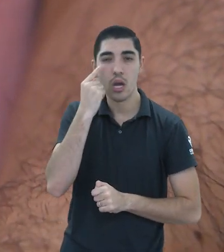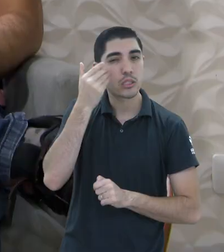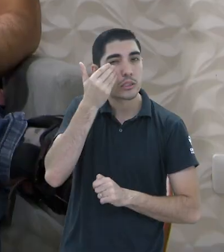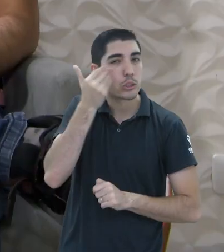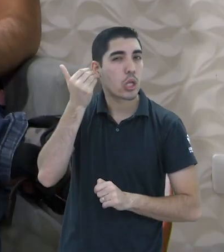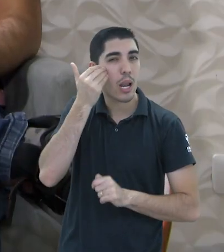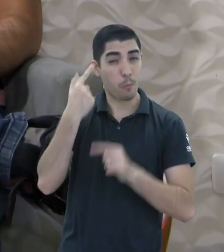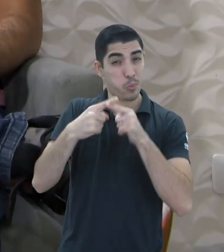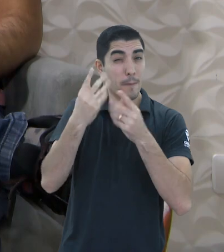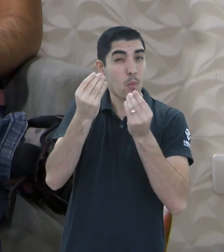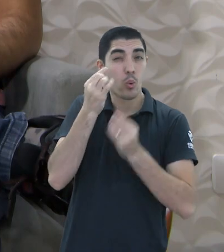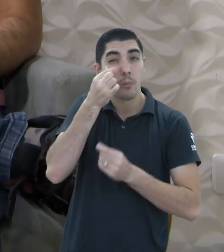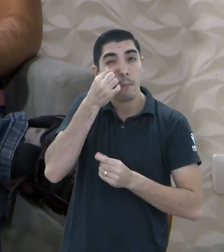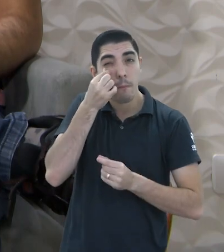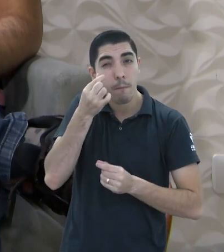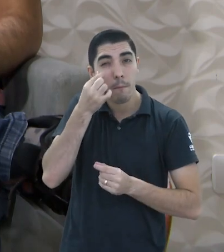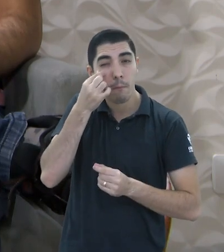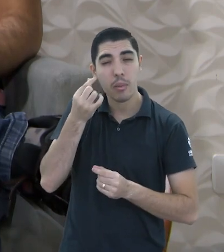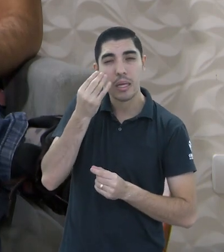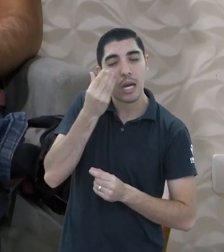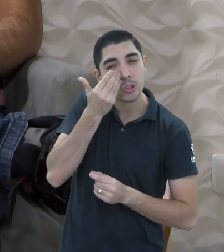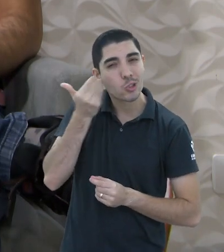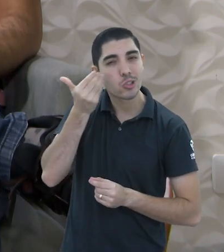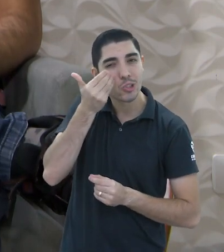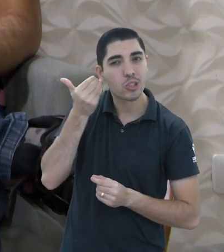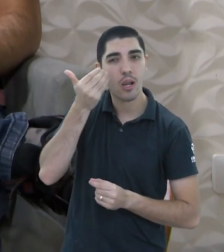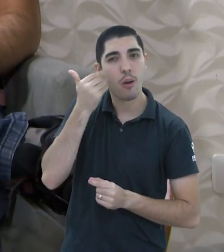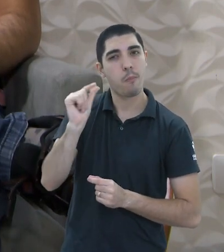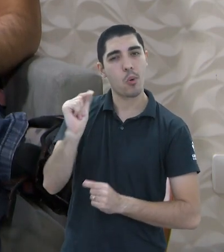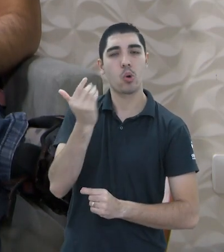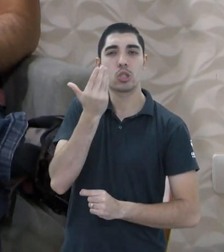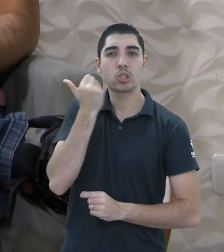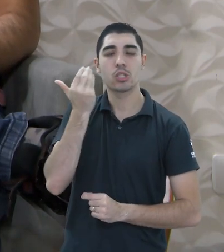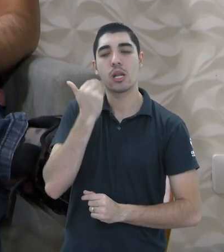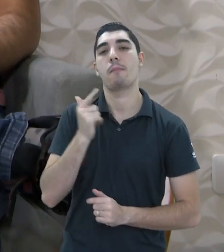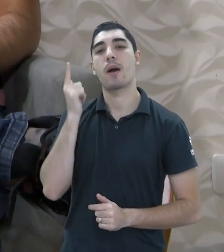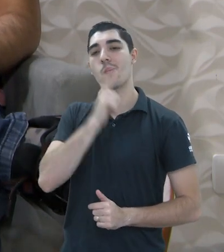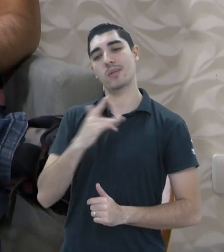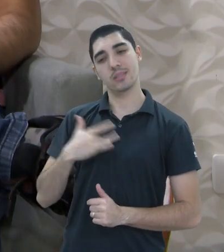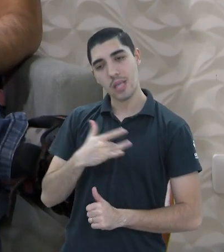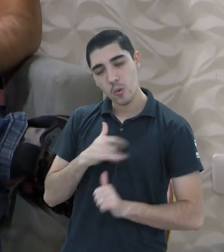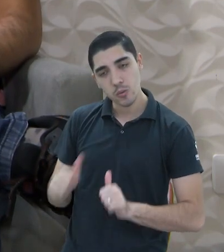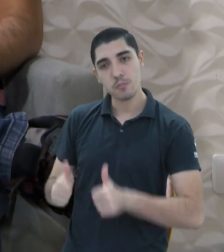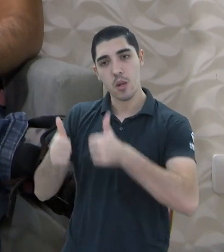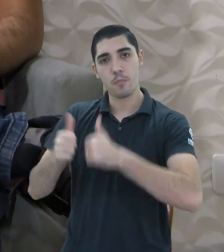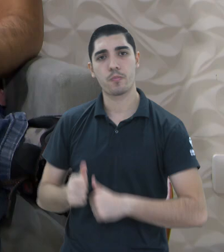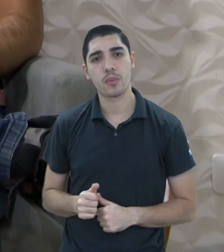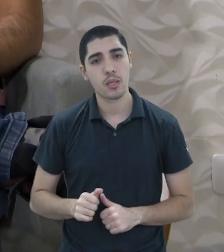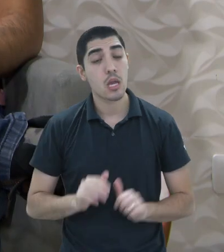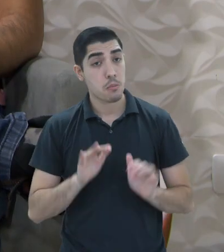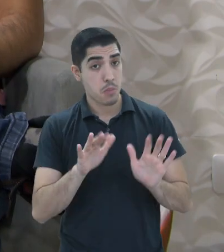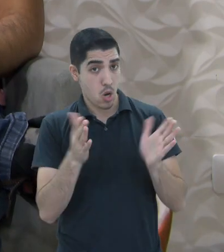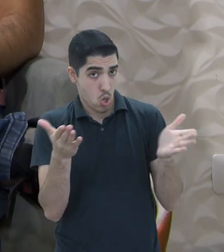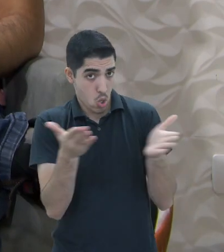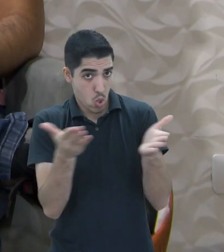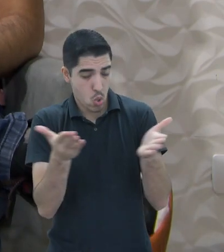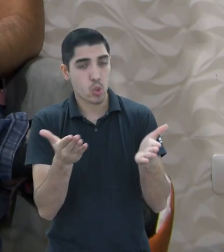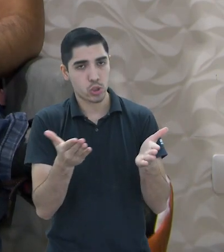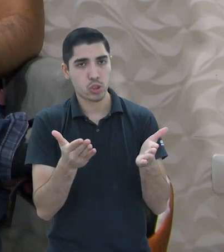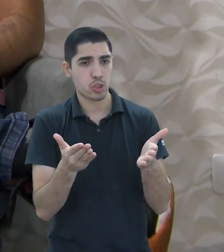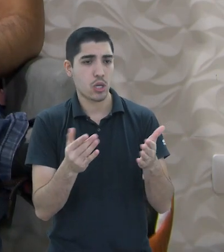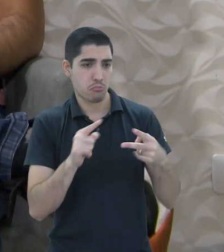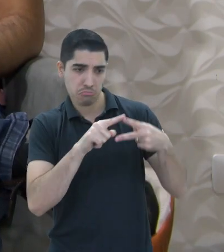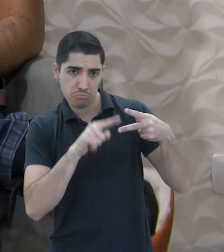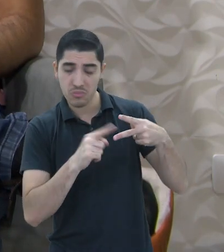e parar de causar esses problemas para ela conseguir recuperar também uma saúde nesse olho. Mas hoje, apesar